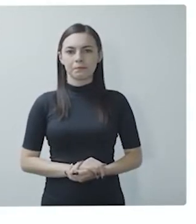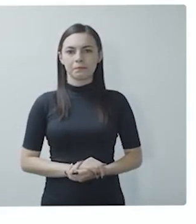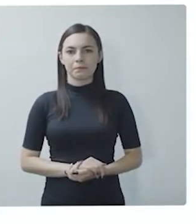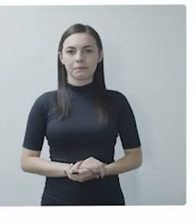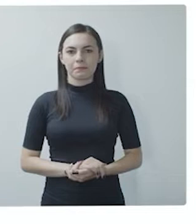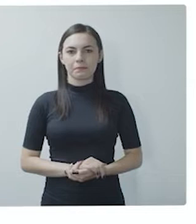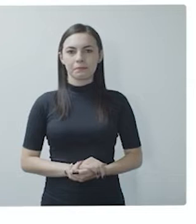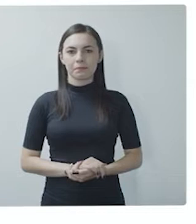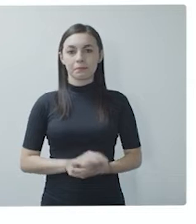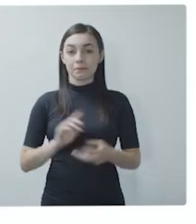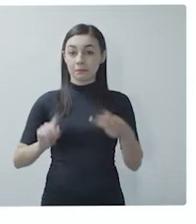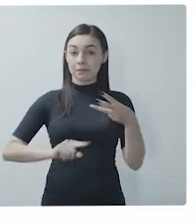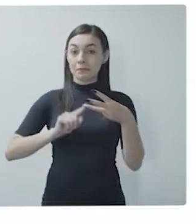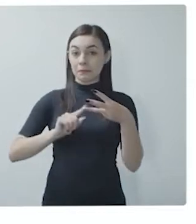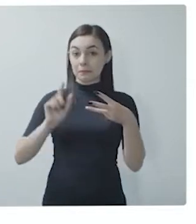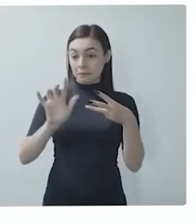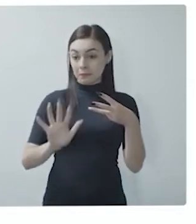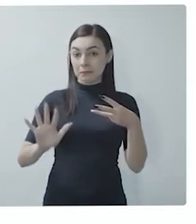Mais uma.